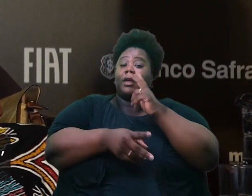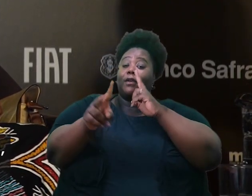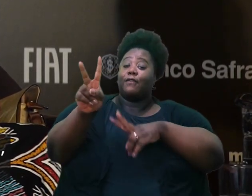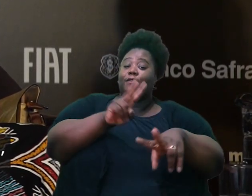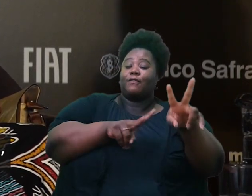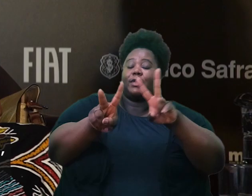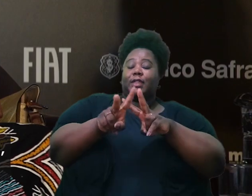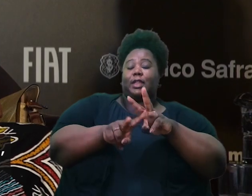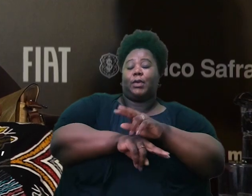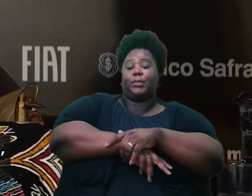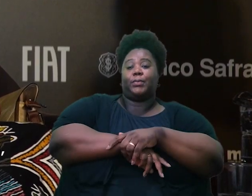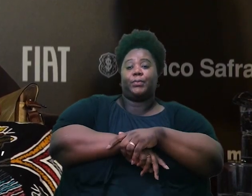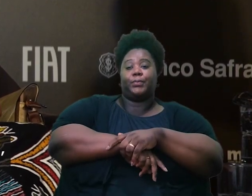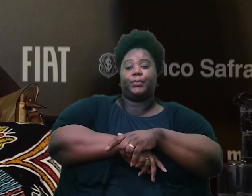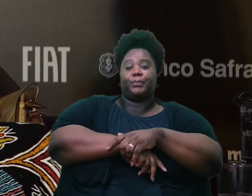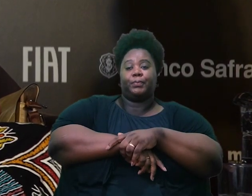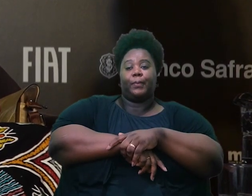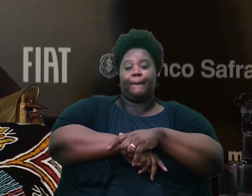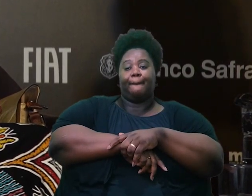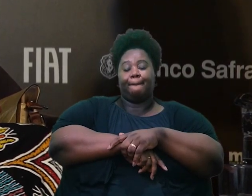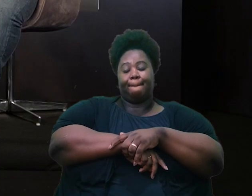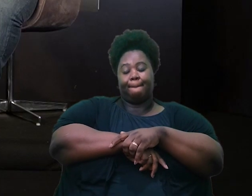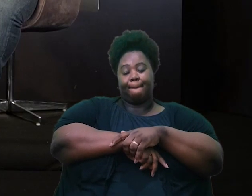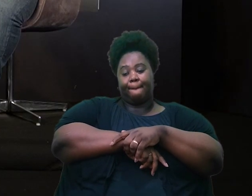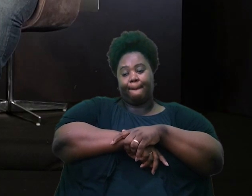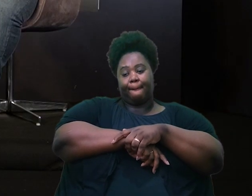percepção, a nossa escuta, o nosso olhar.